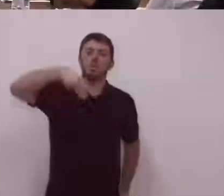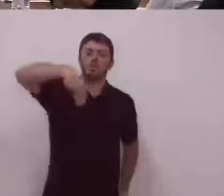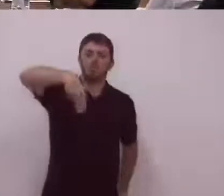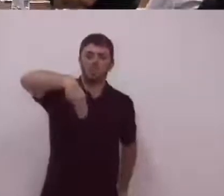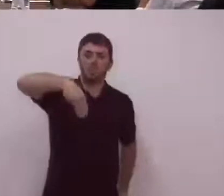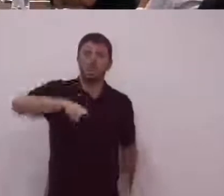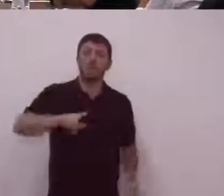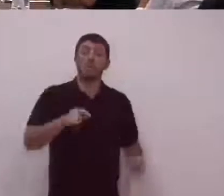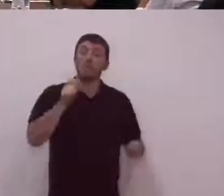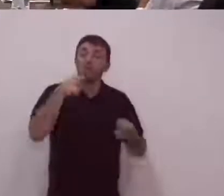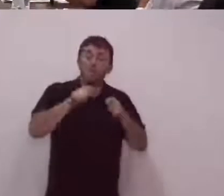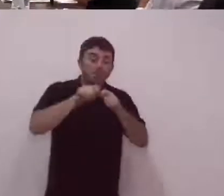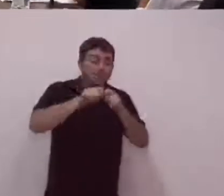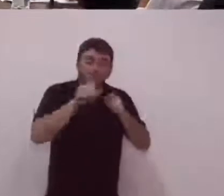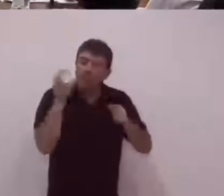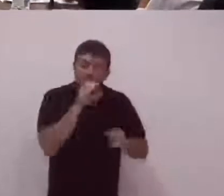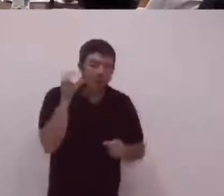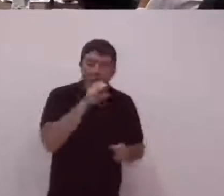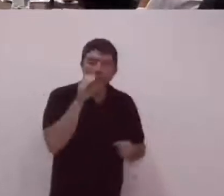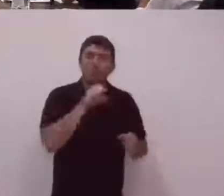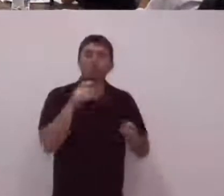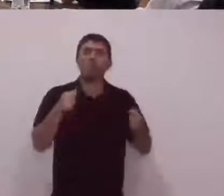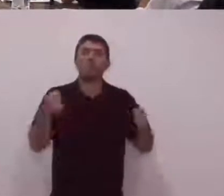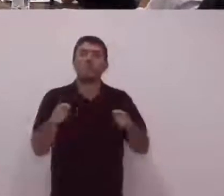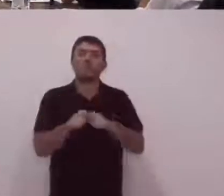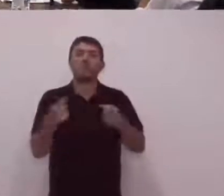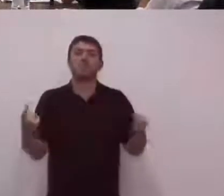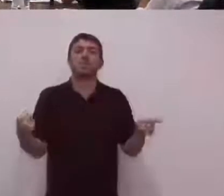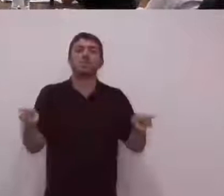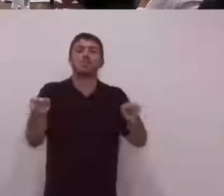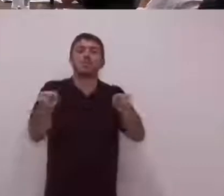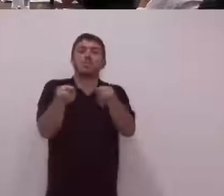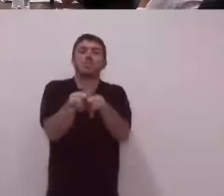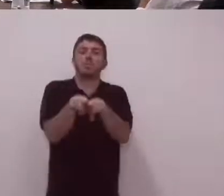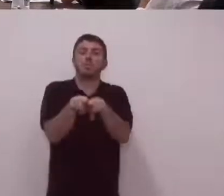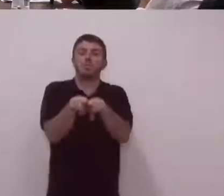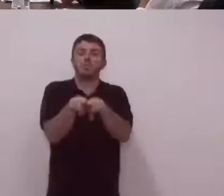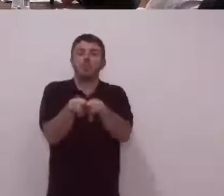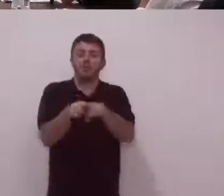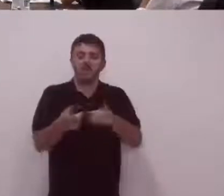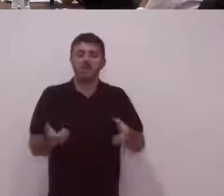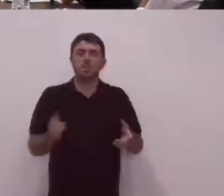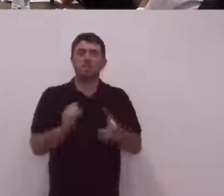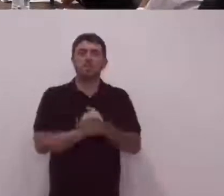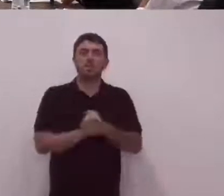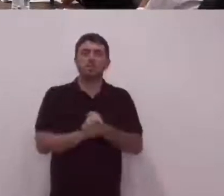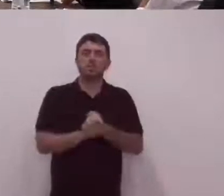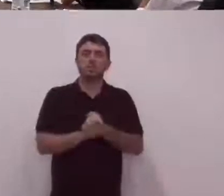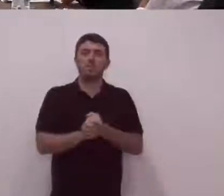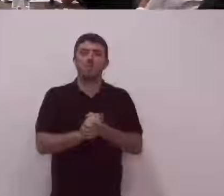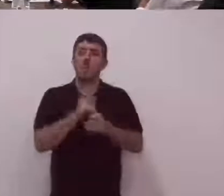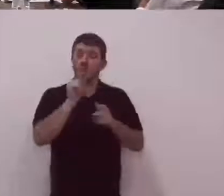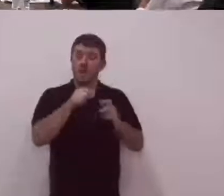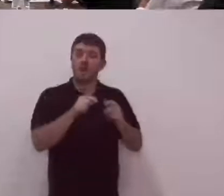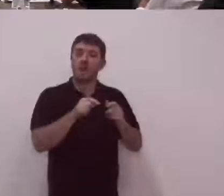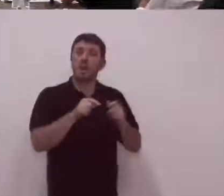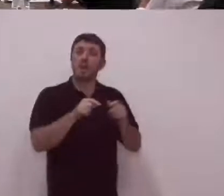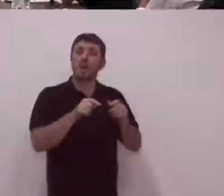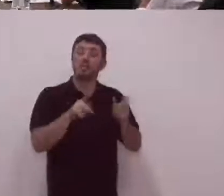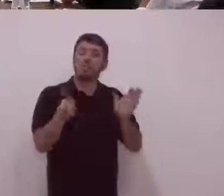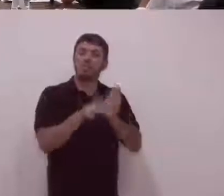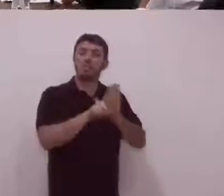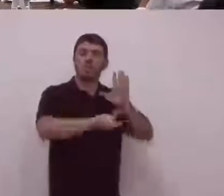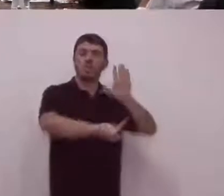celebração de convênios com os outros ex-federativos, imposta pela própria lei orgânica municipal.